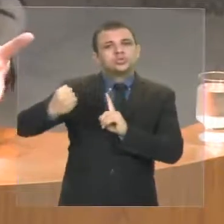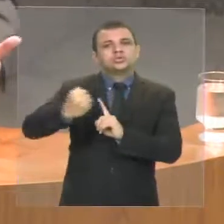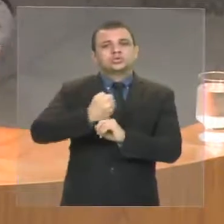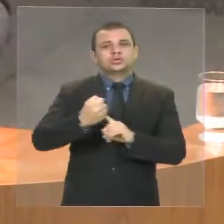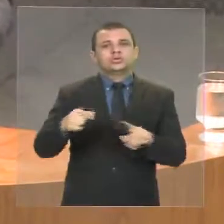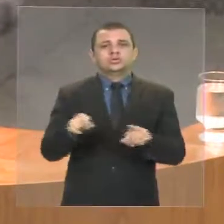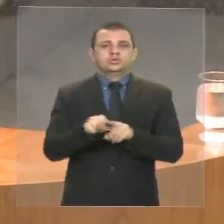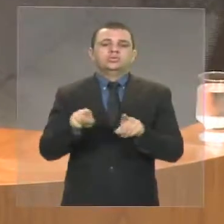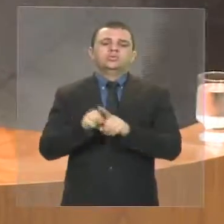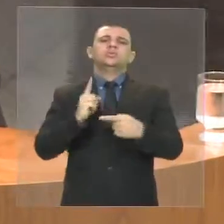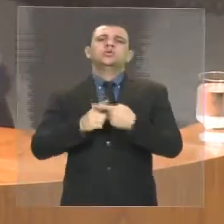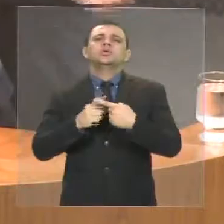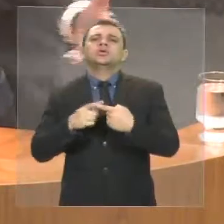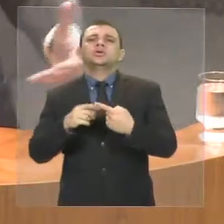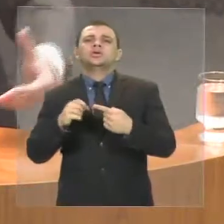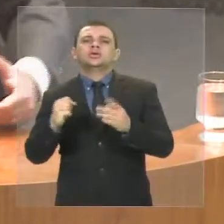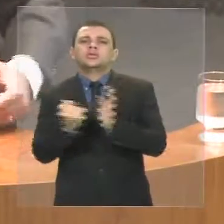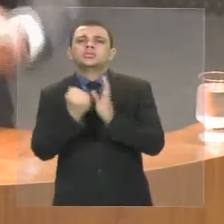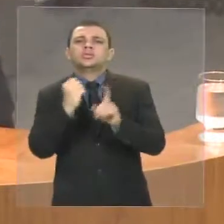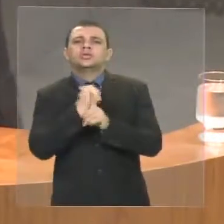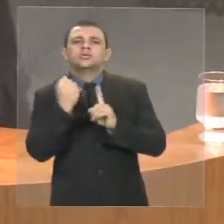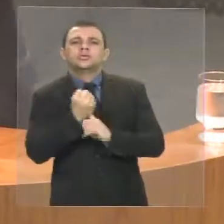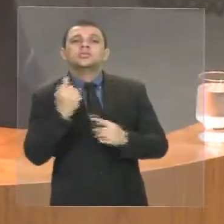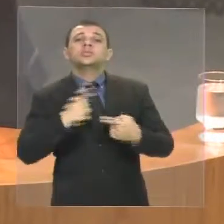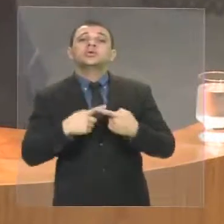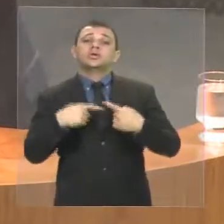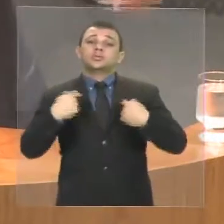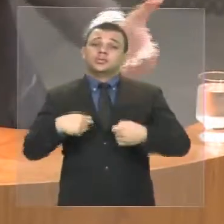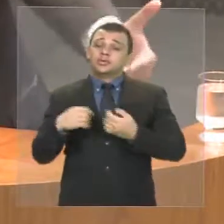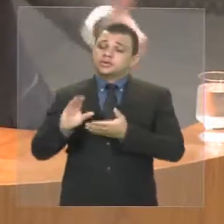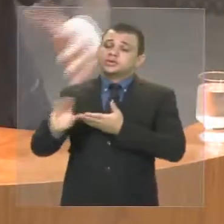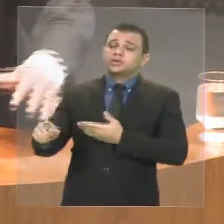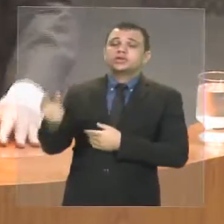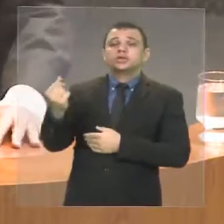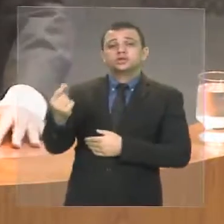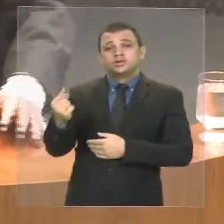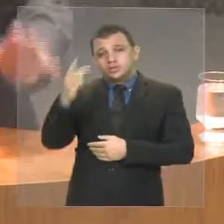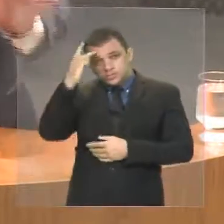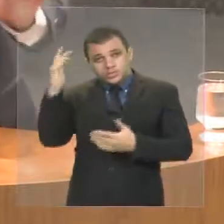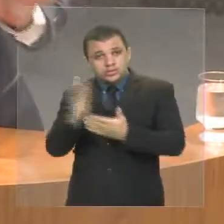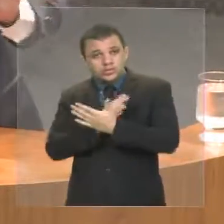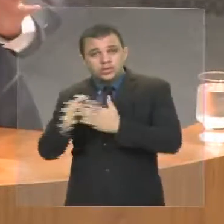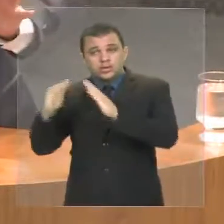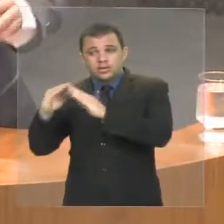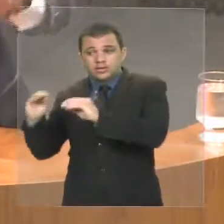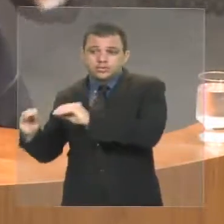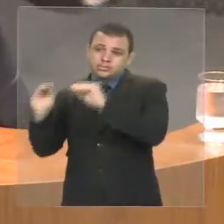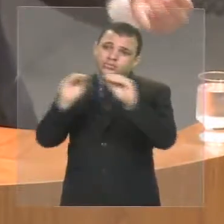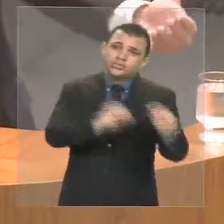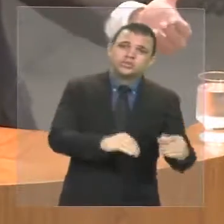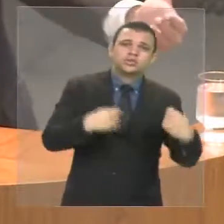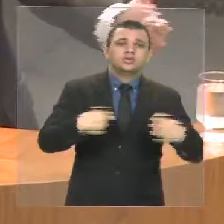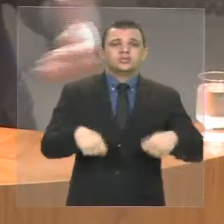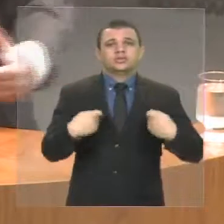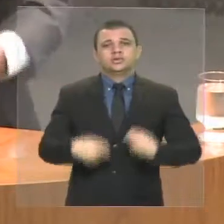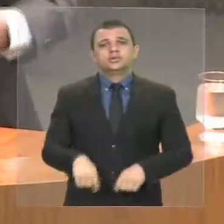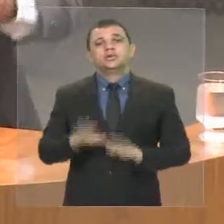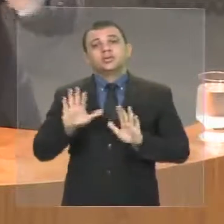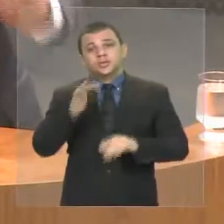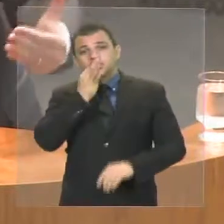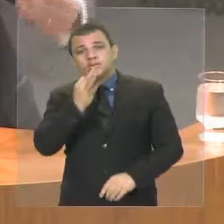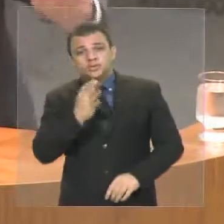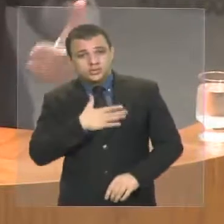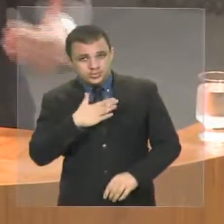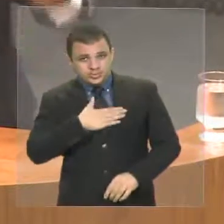social? Porque tem que ser feitas indenizações, pessoas têm que ser remanejadas. E eu acho que a grande dificuldade, pelo que eu percebi,